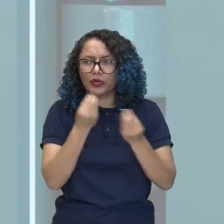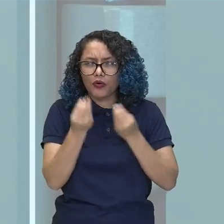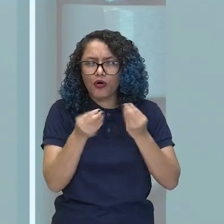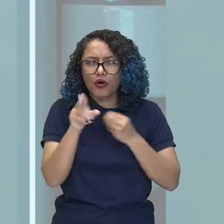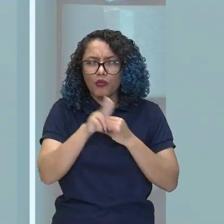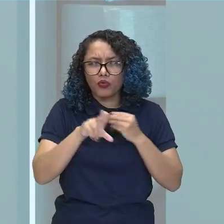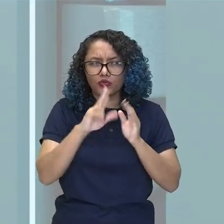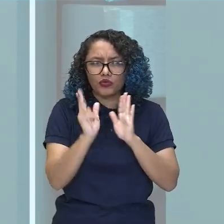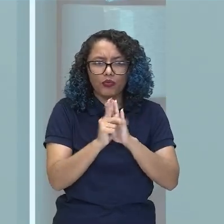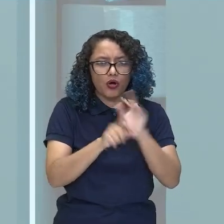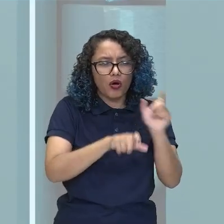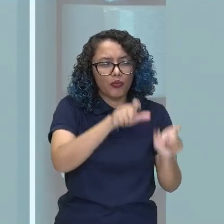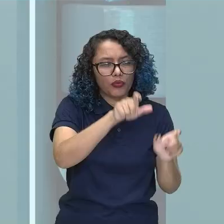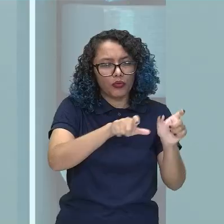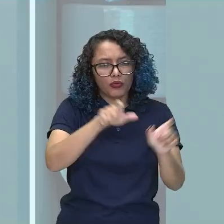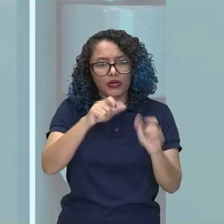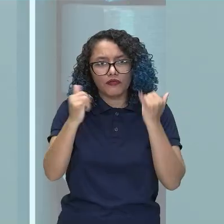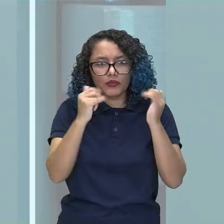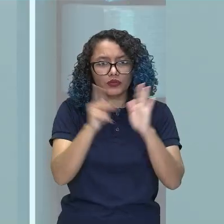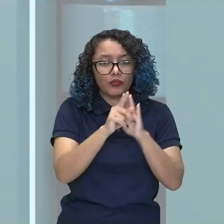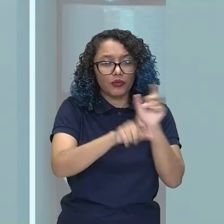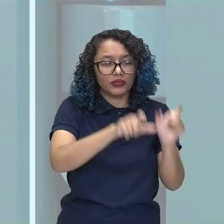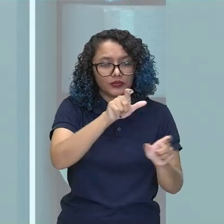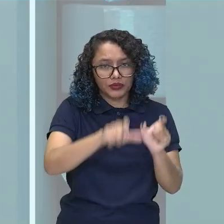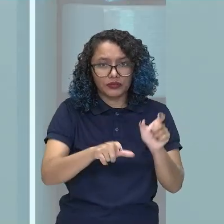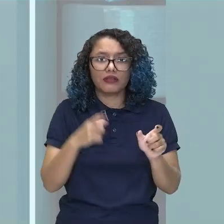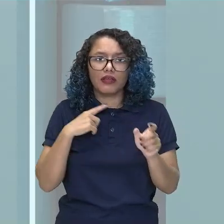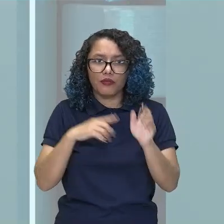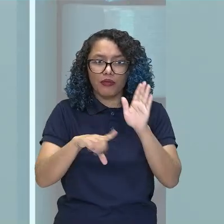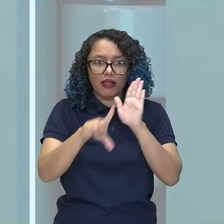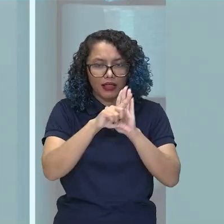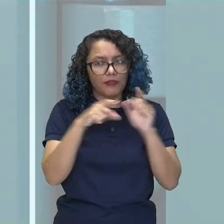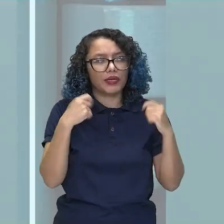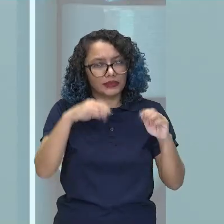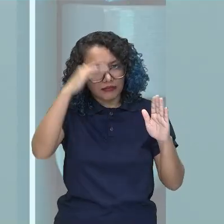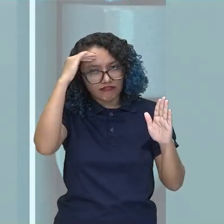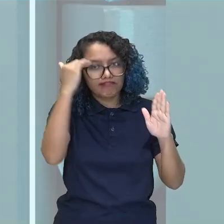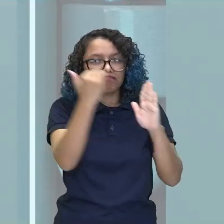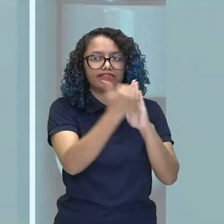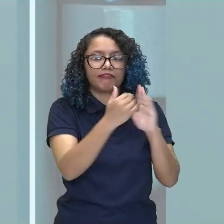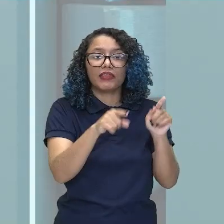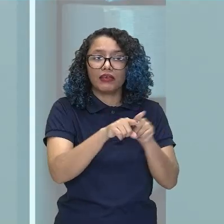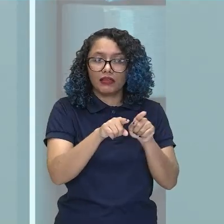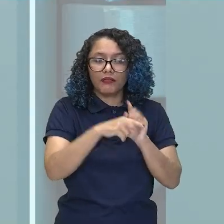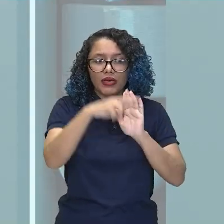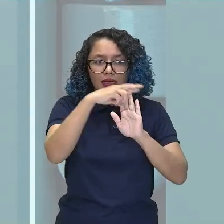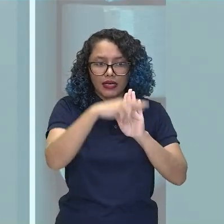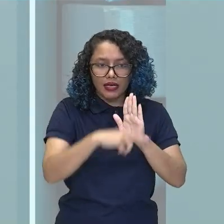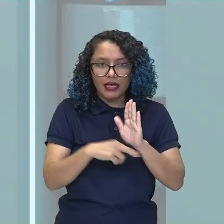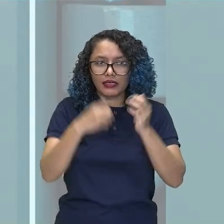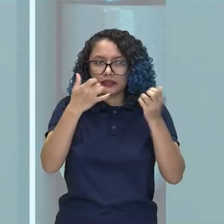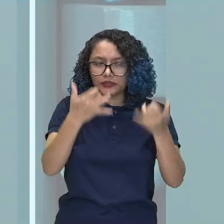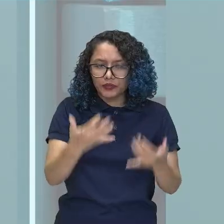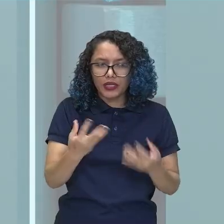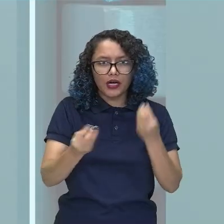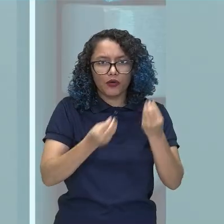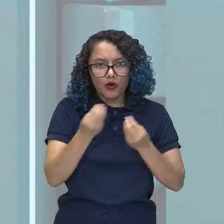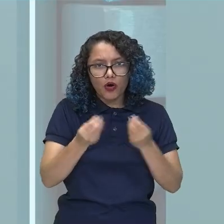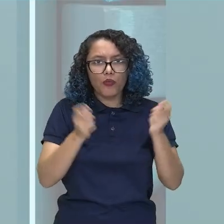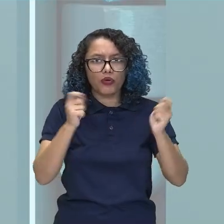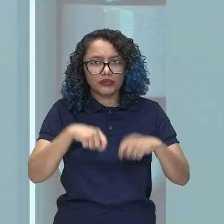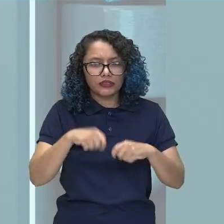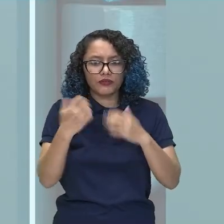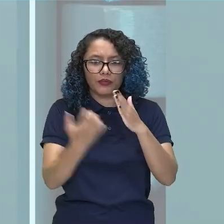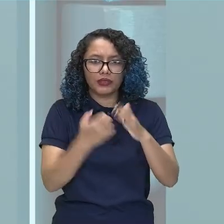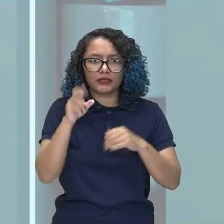com que nós tenhamos uma lei que precisa ser seguida e regras dizendo como a empresa pode